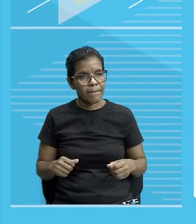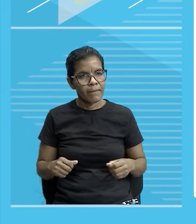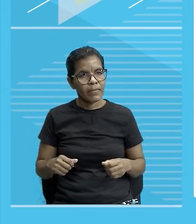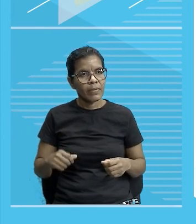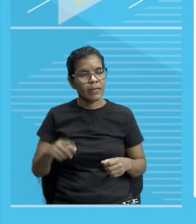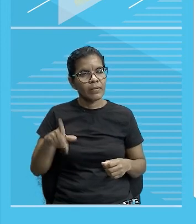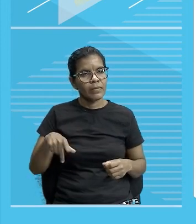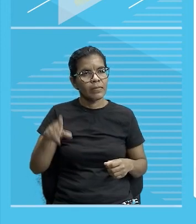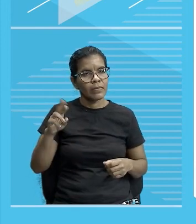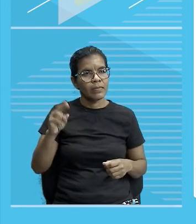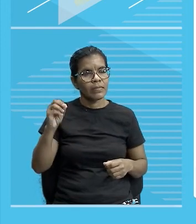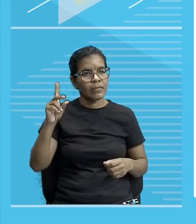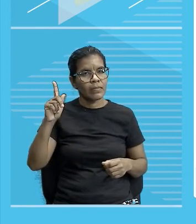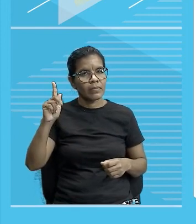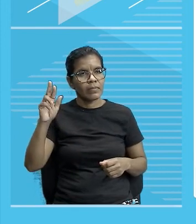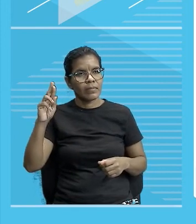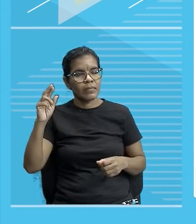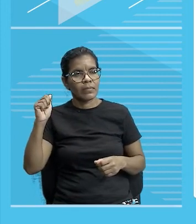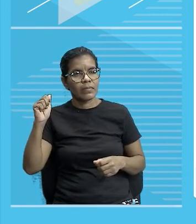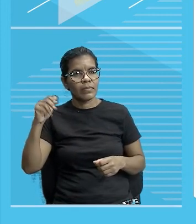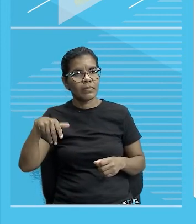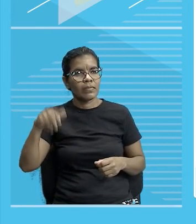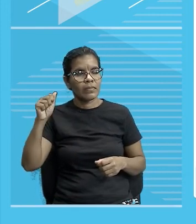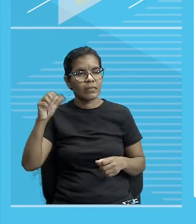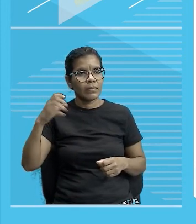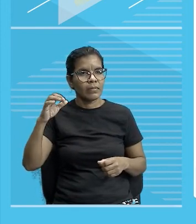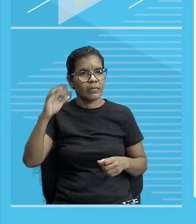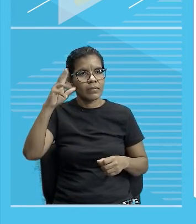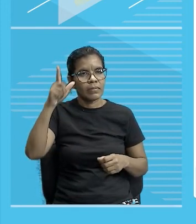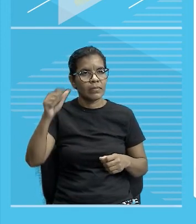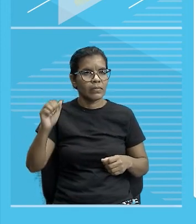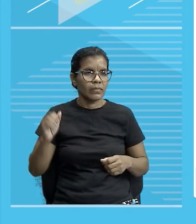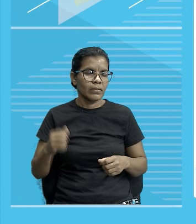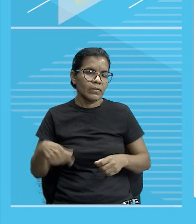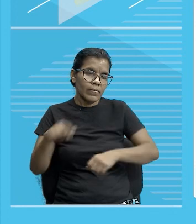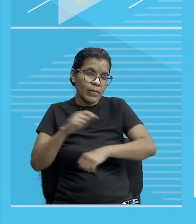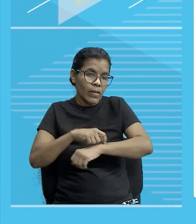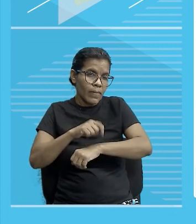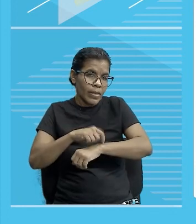vamos programação e essa programação ela tem que estar